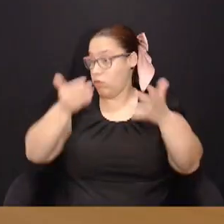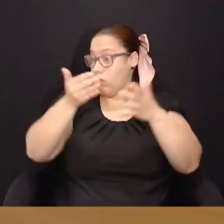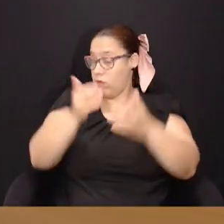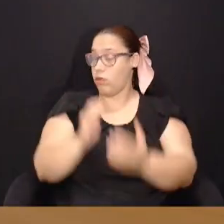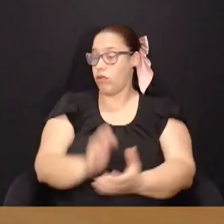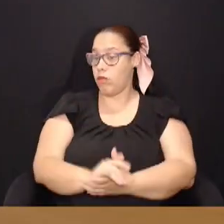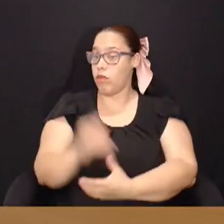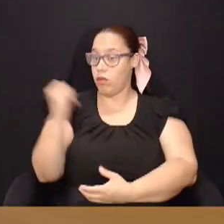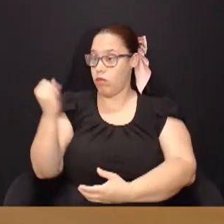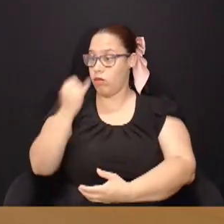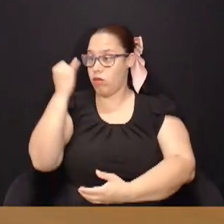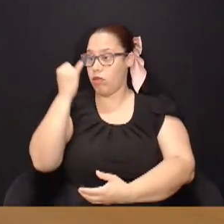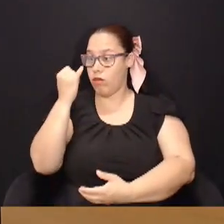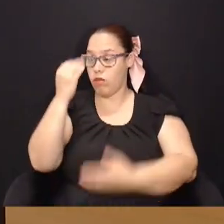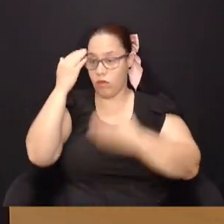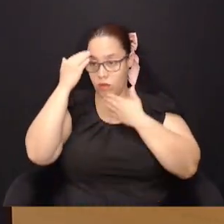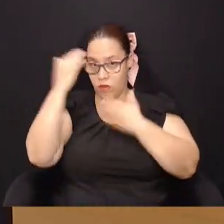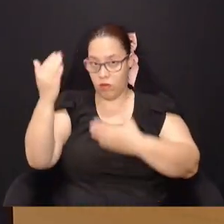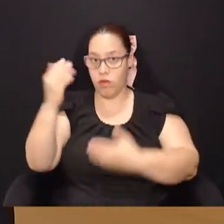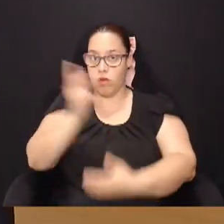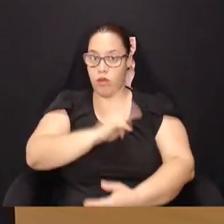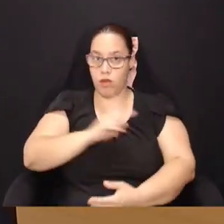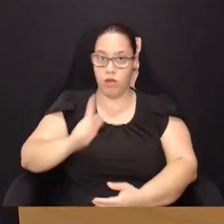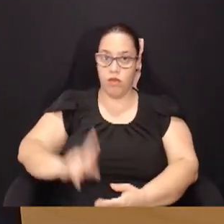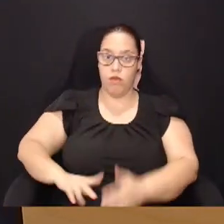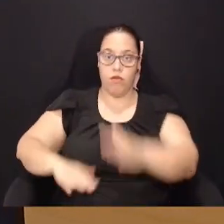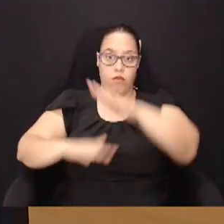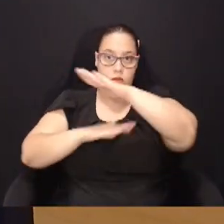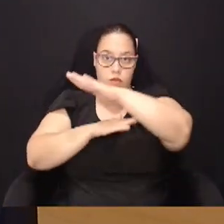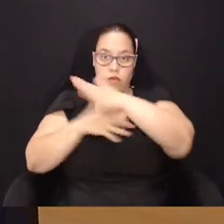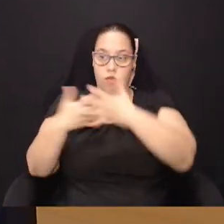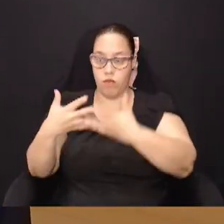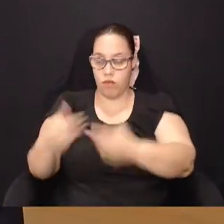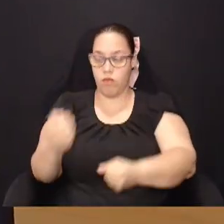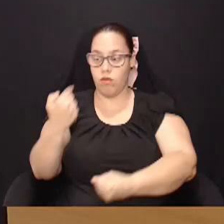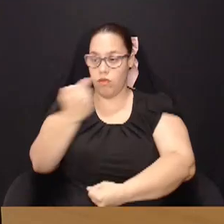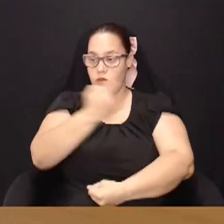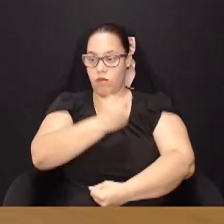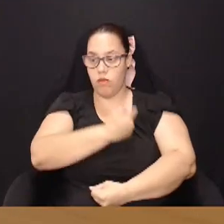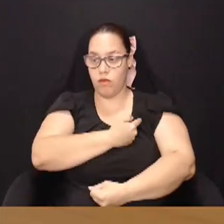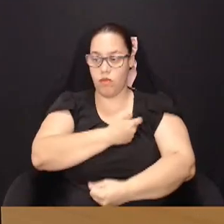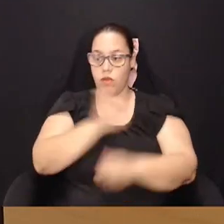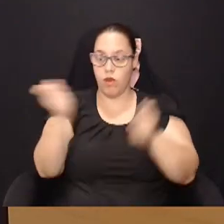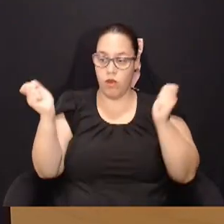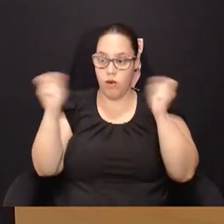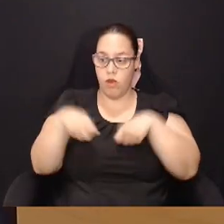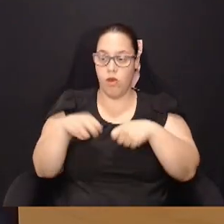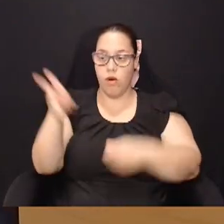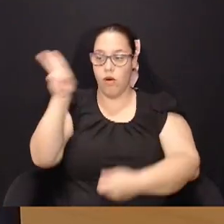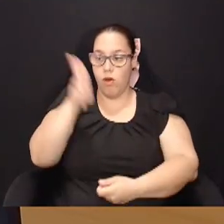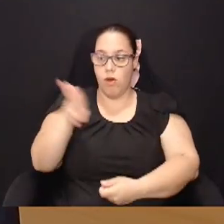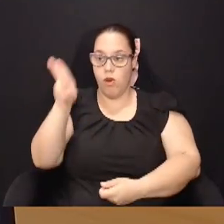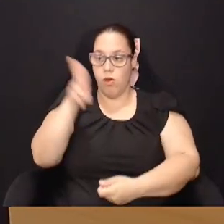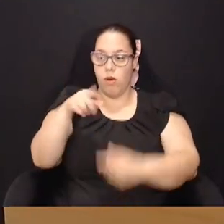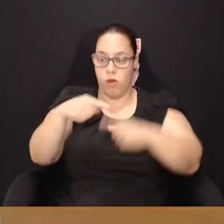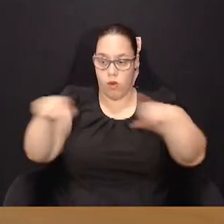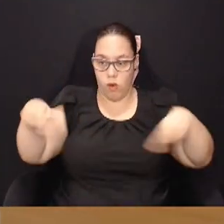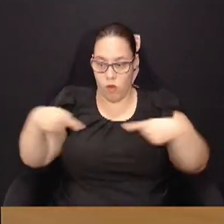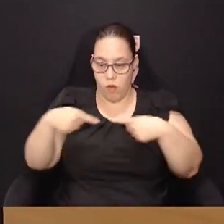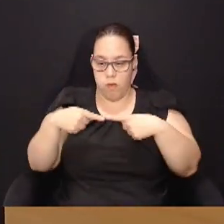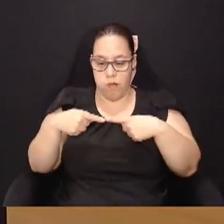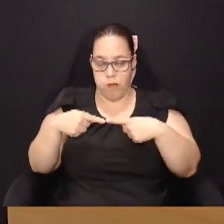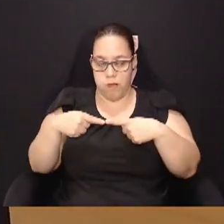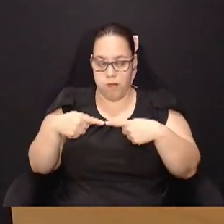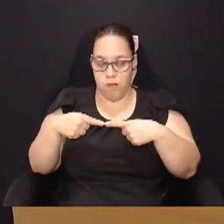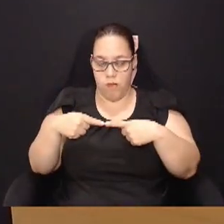importante. Eu quero agradecer ao presidente da Câmara por nos receber, franquear a possibilidade de utilização do espaço para que a gente, num